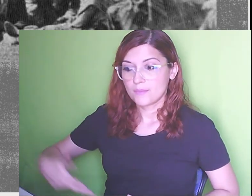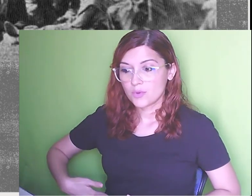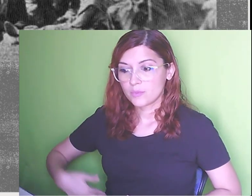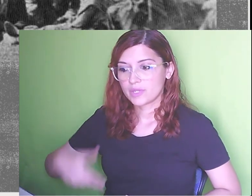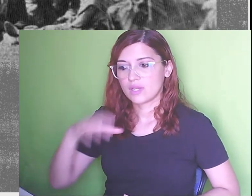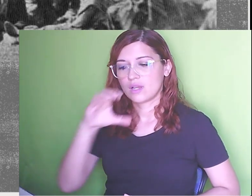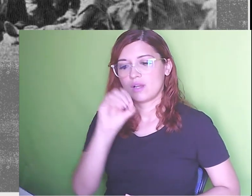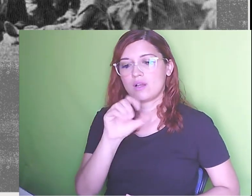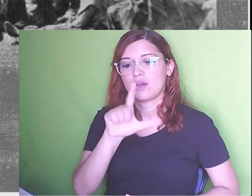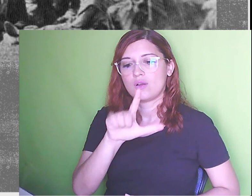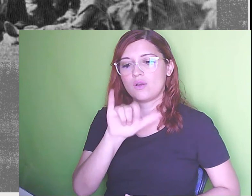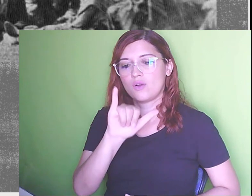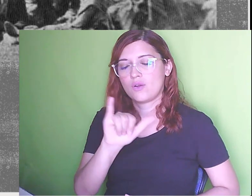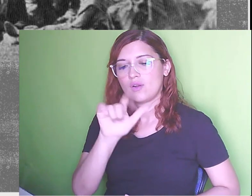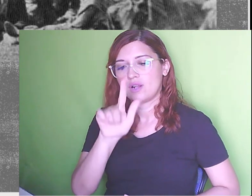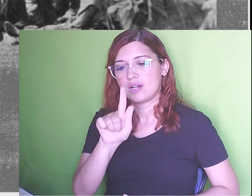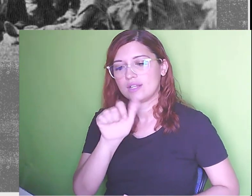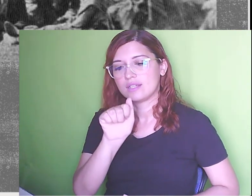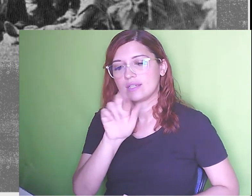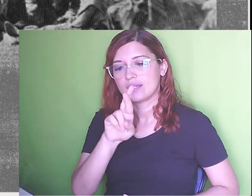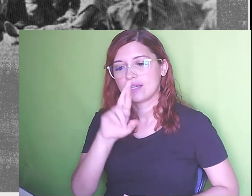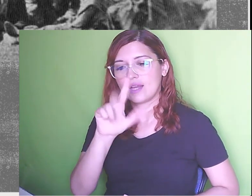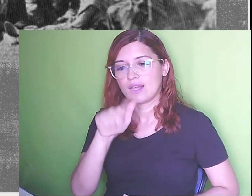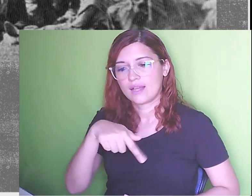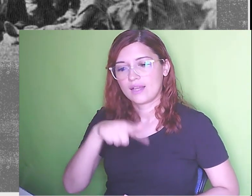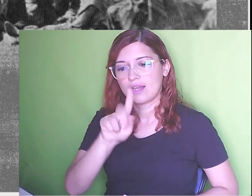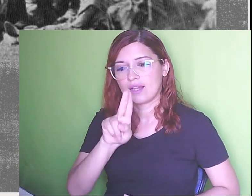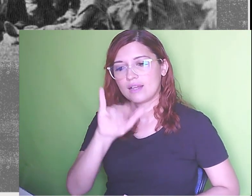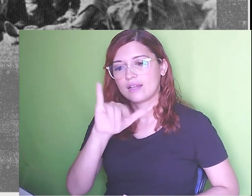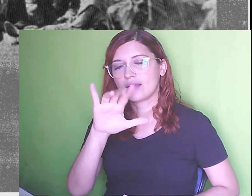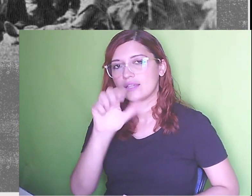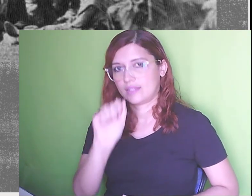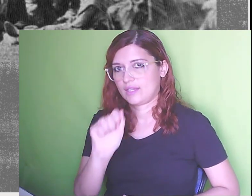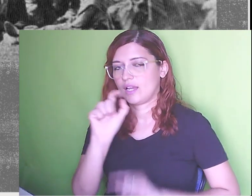ver sobre a República Oligárquica.